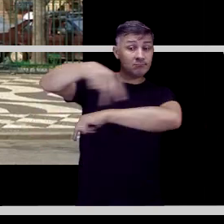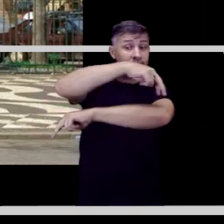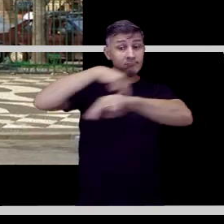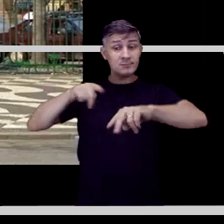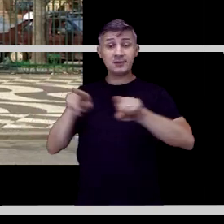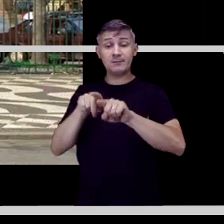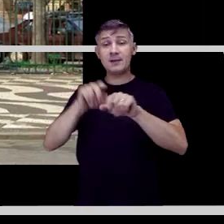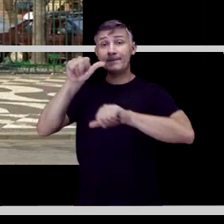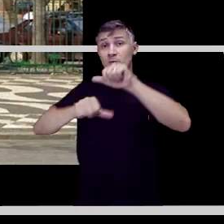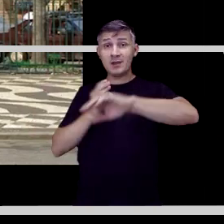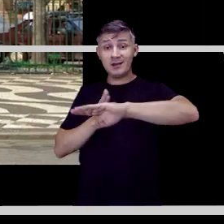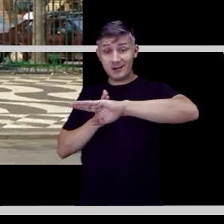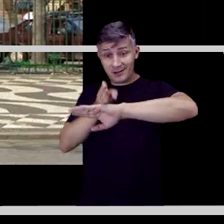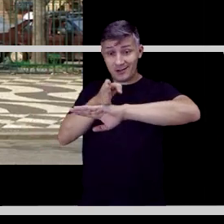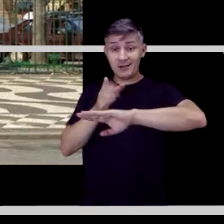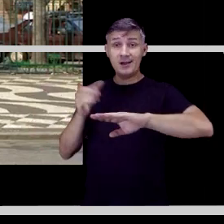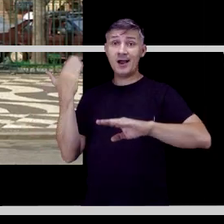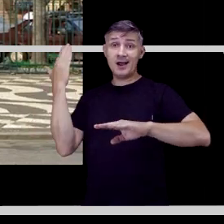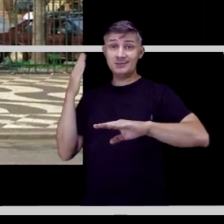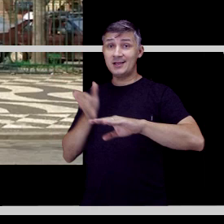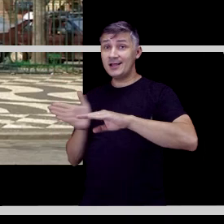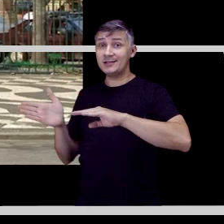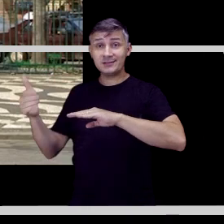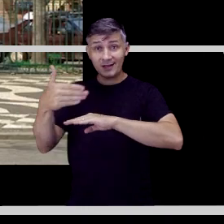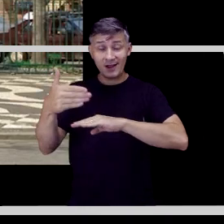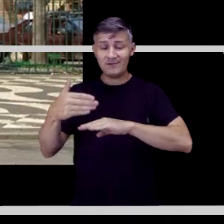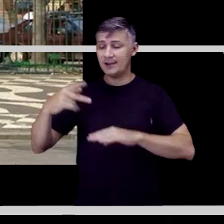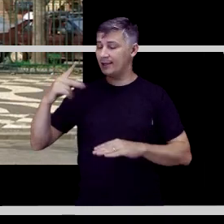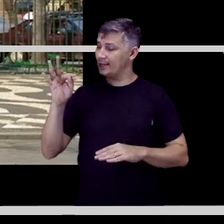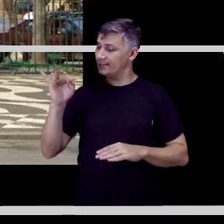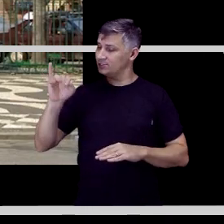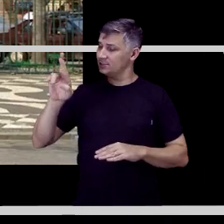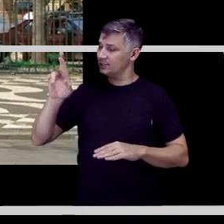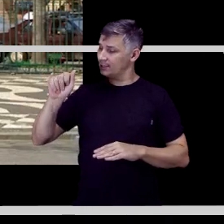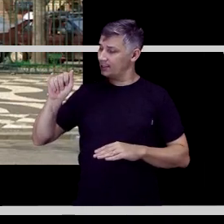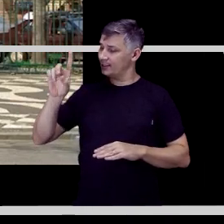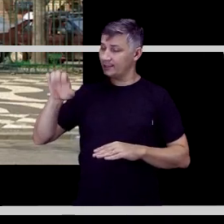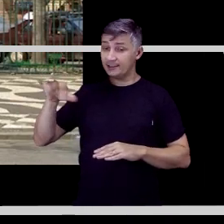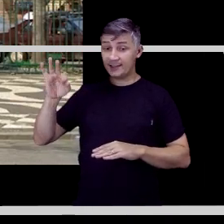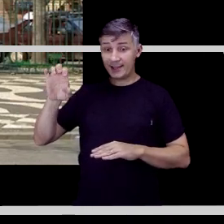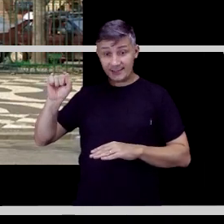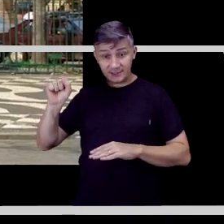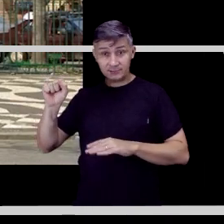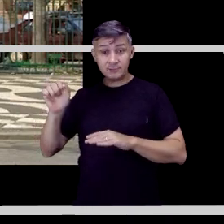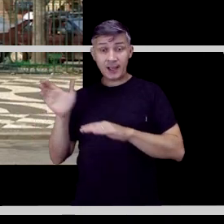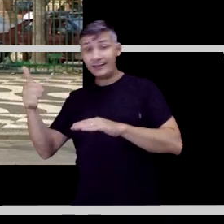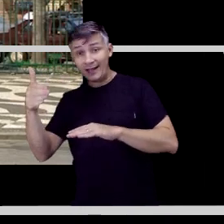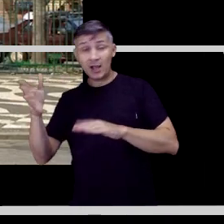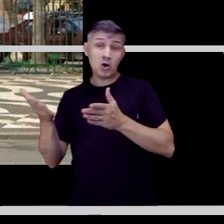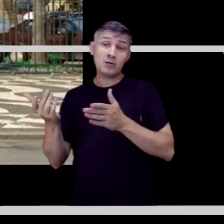e de entrada, né? Que antes era pela Avenida Tiradentes, passando aqui para a Praça da Luz, o que muda completamente